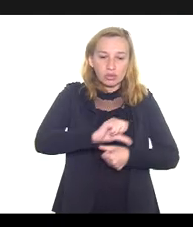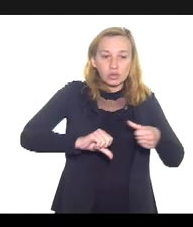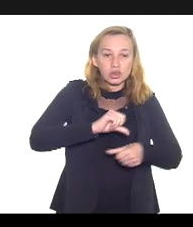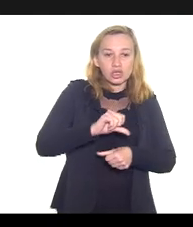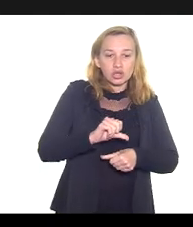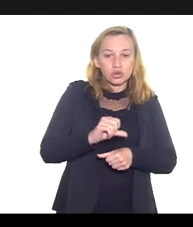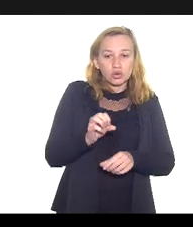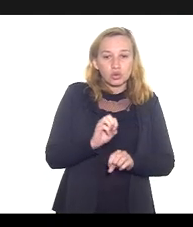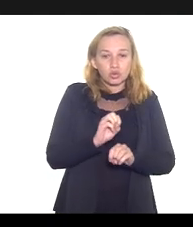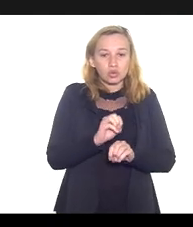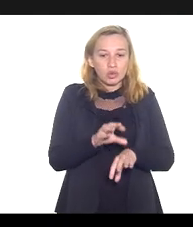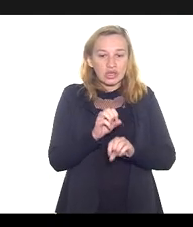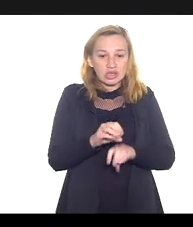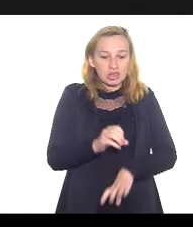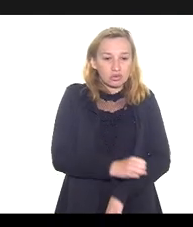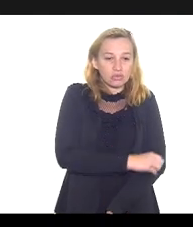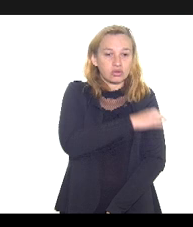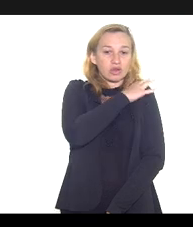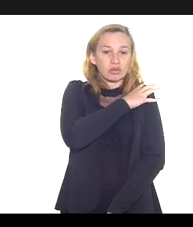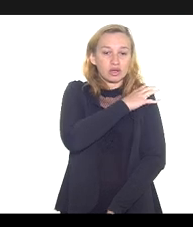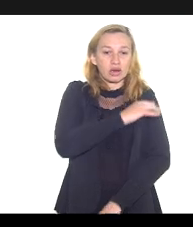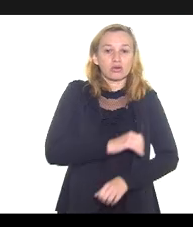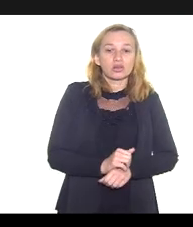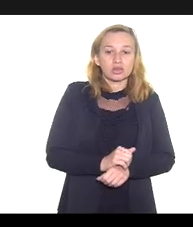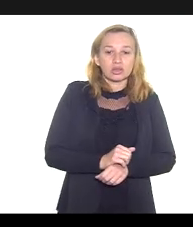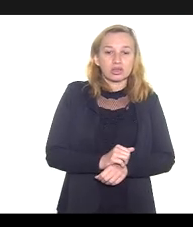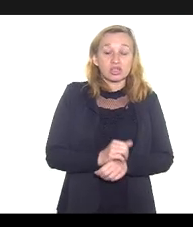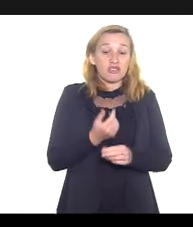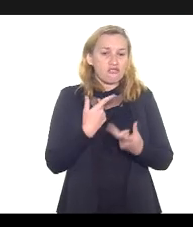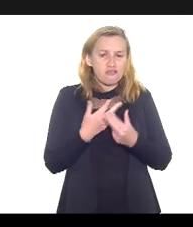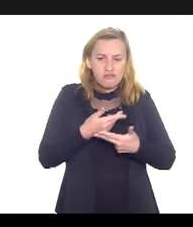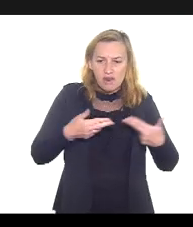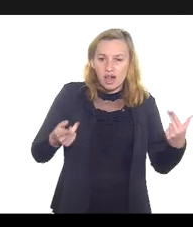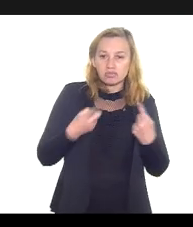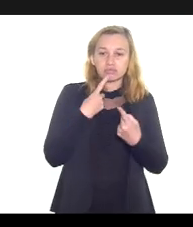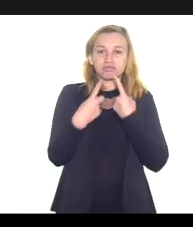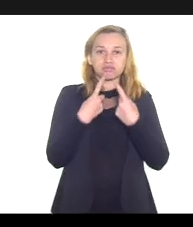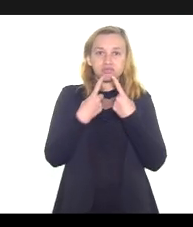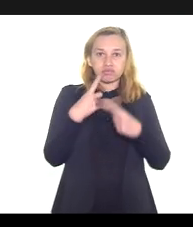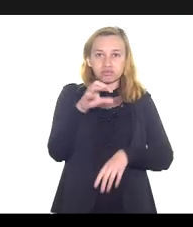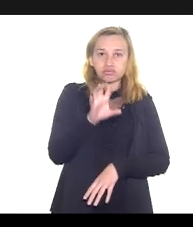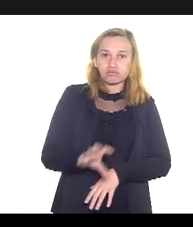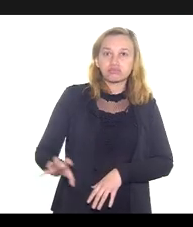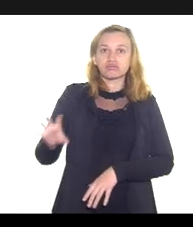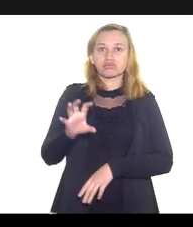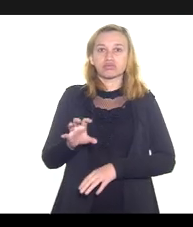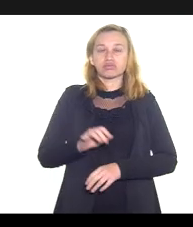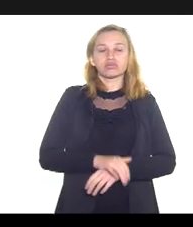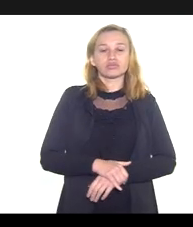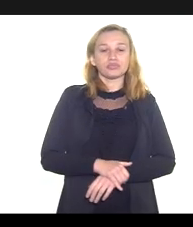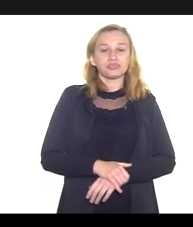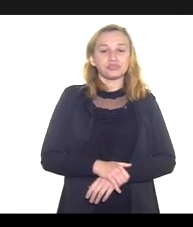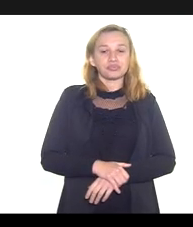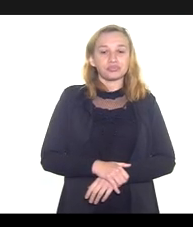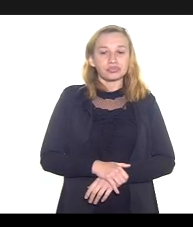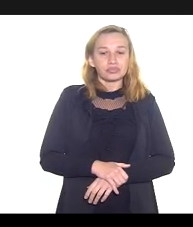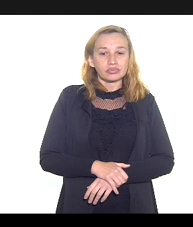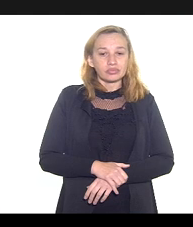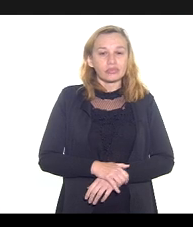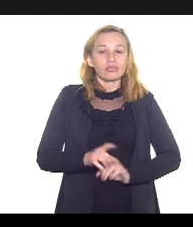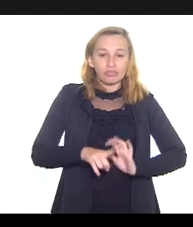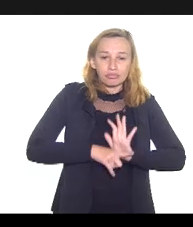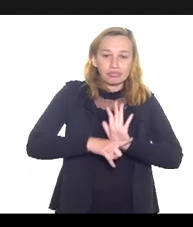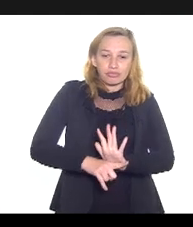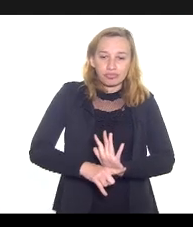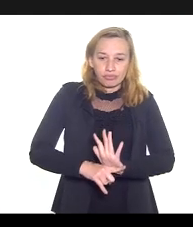fundamental, inclusive promovendo amplos debates regionalizados, né, que